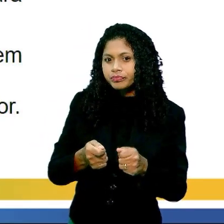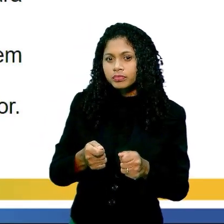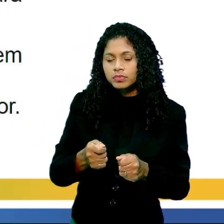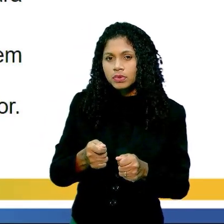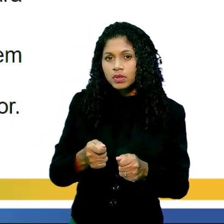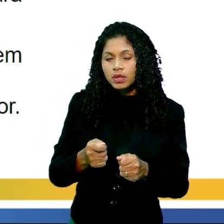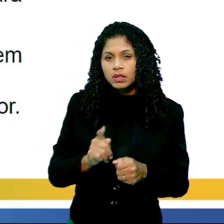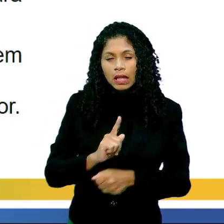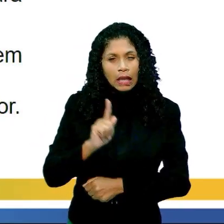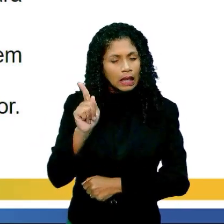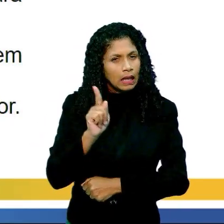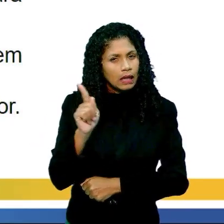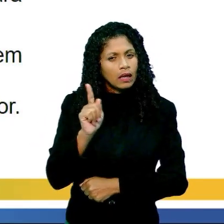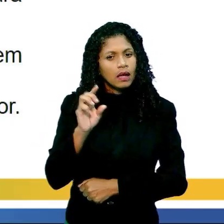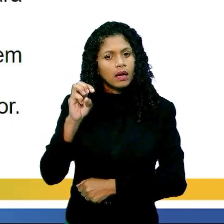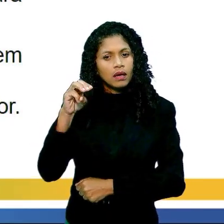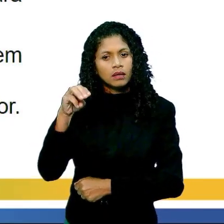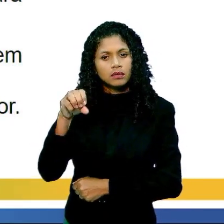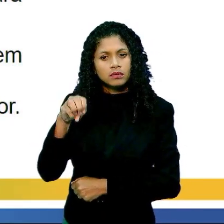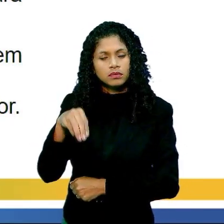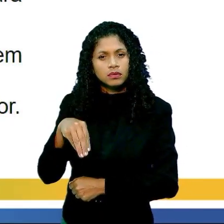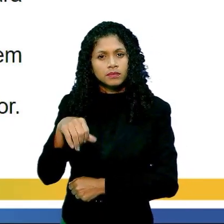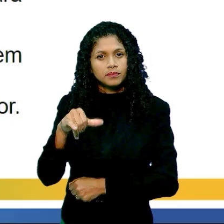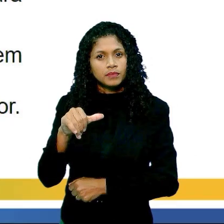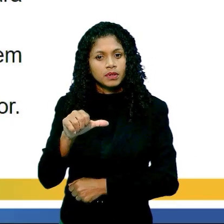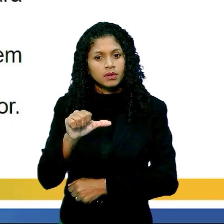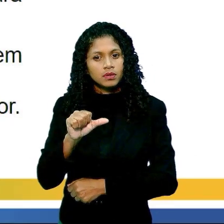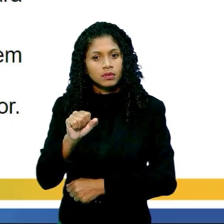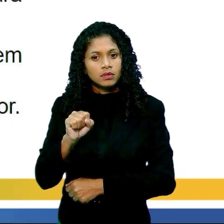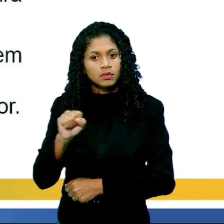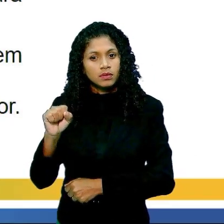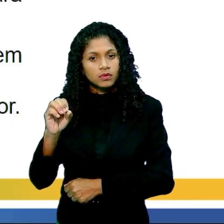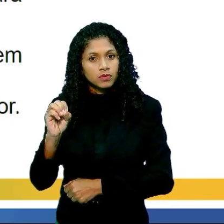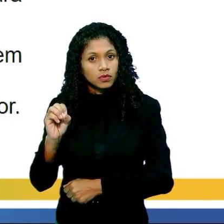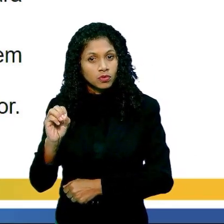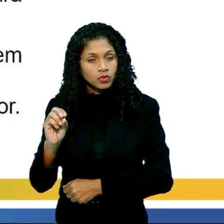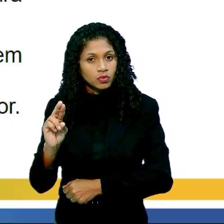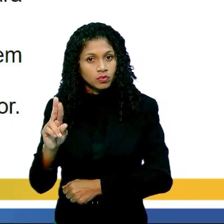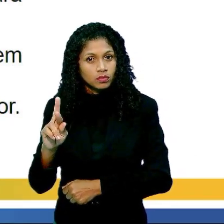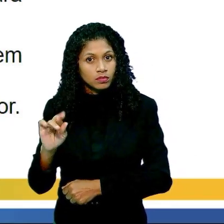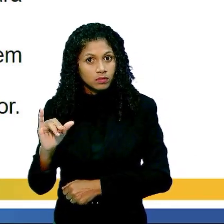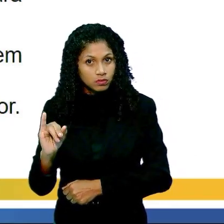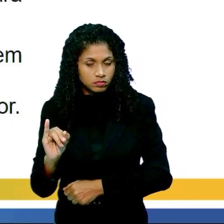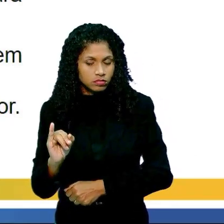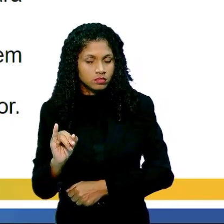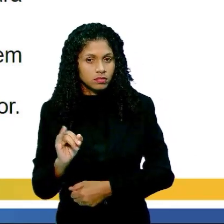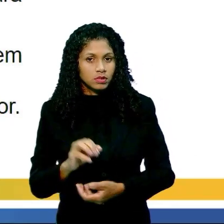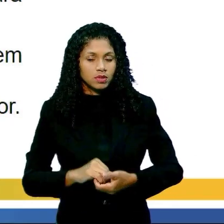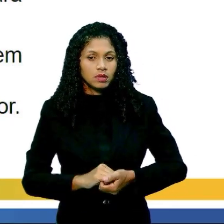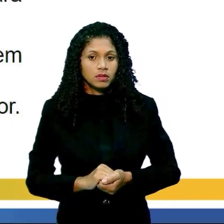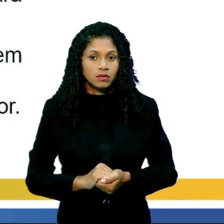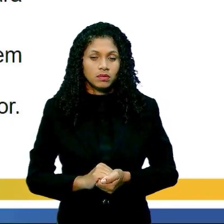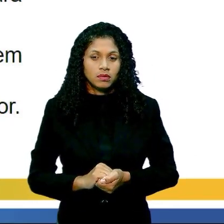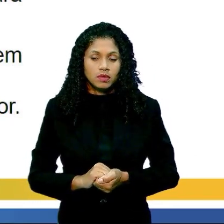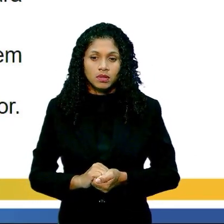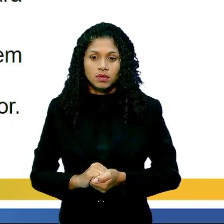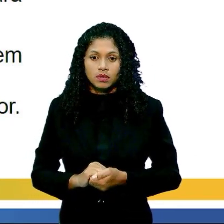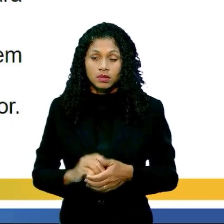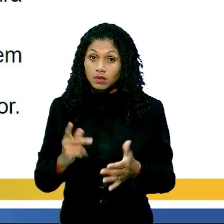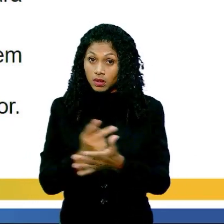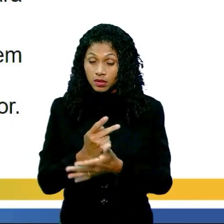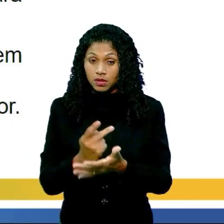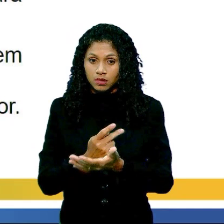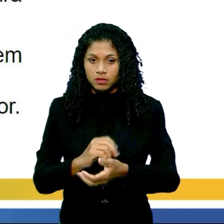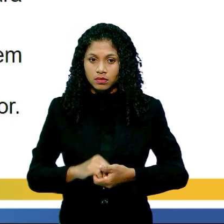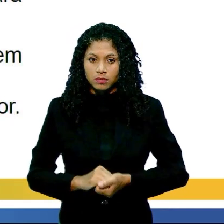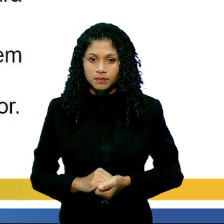que fazem a pesquisa são desse estado, mas que a pesquisa não está sendo diretamente feita lá,